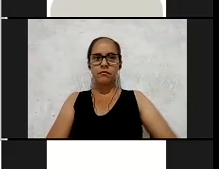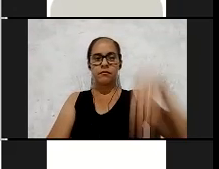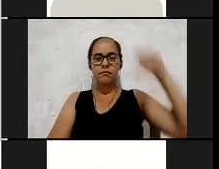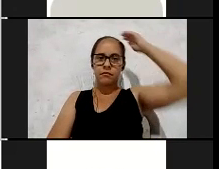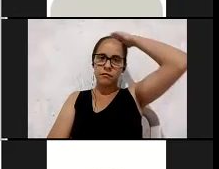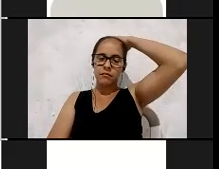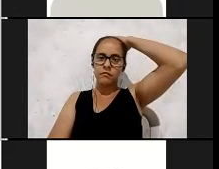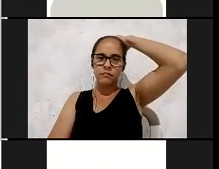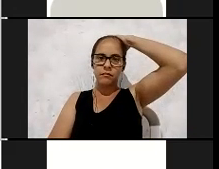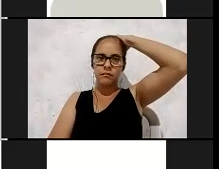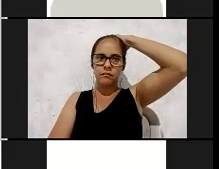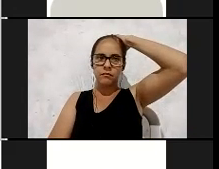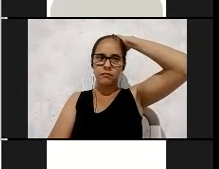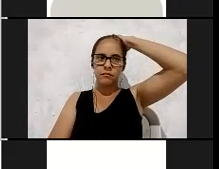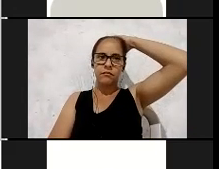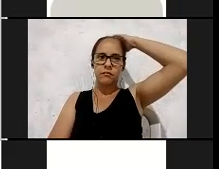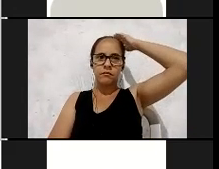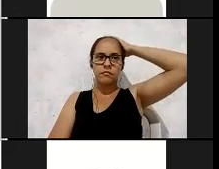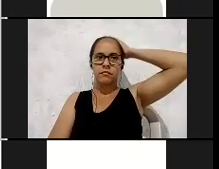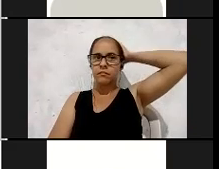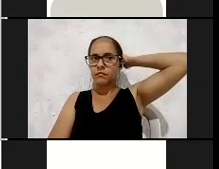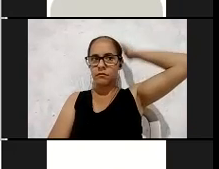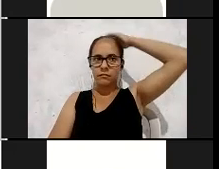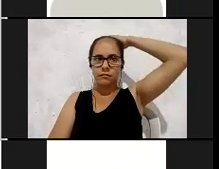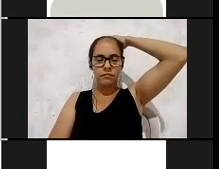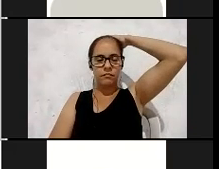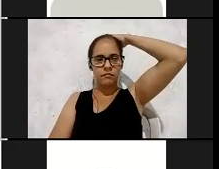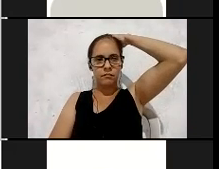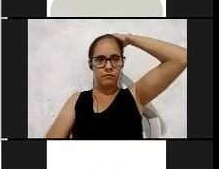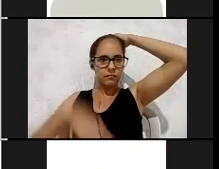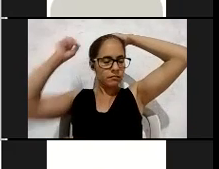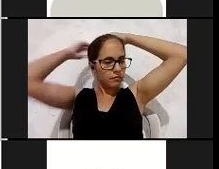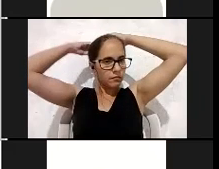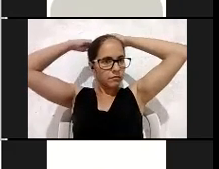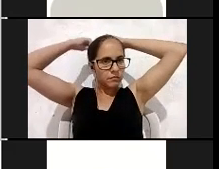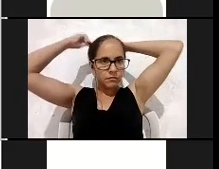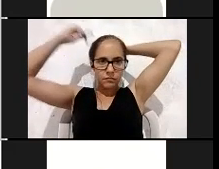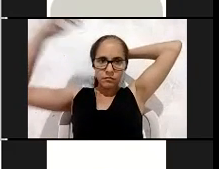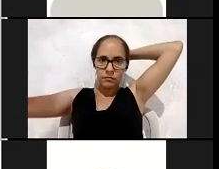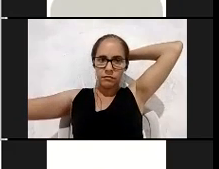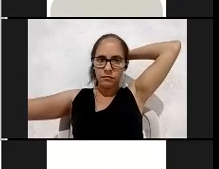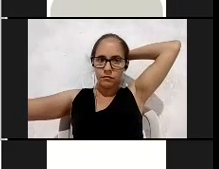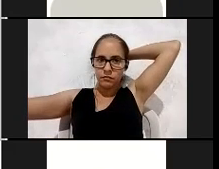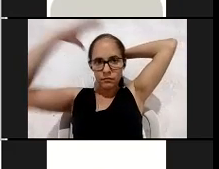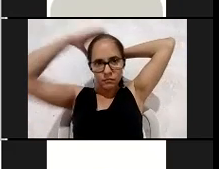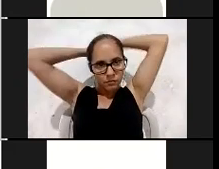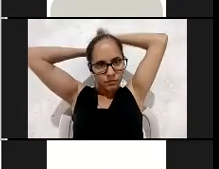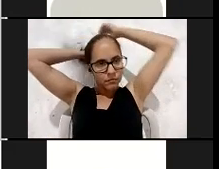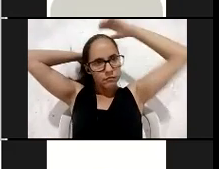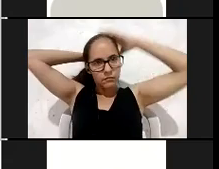esse mundo tecnológico, nós vivemos em uma sociedade tecnológica, esse mundo